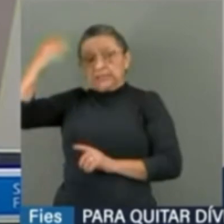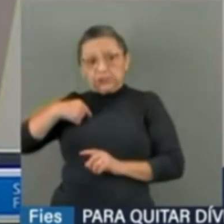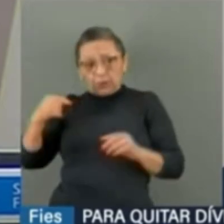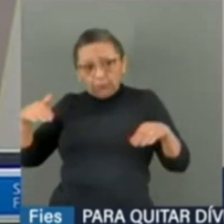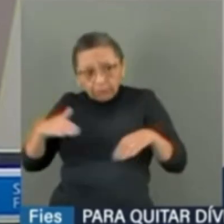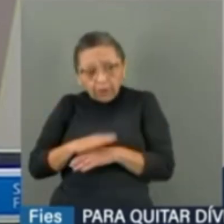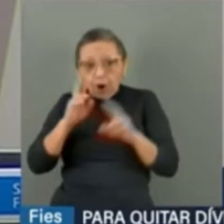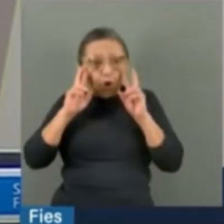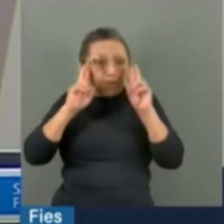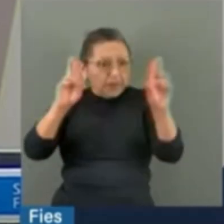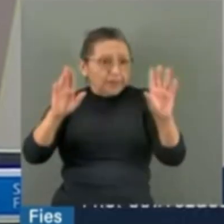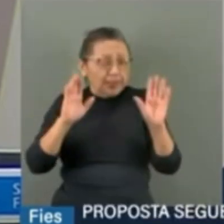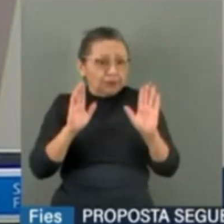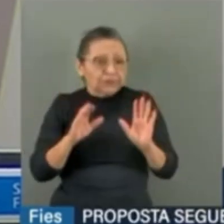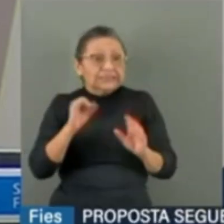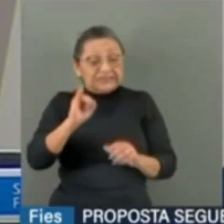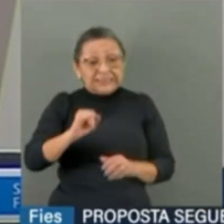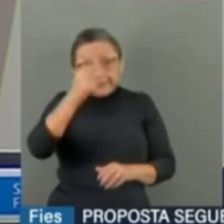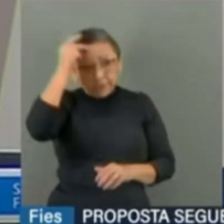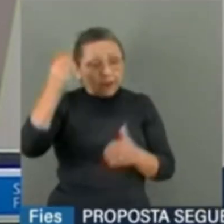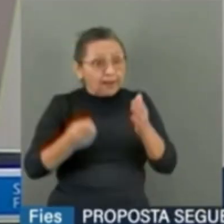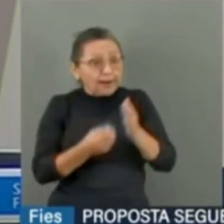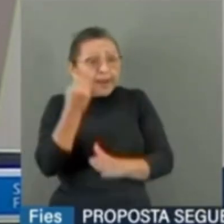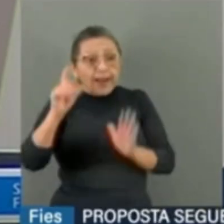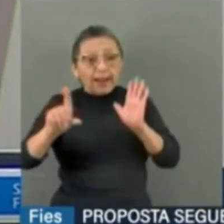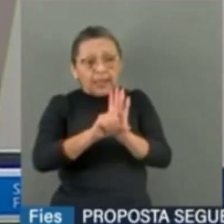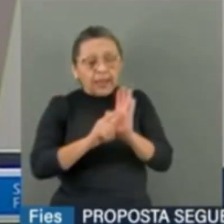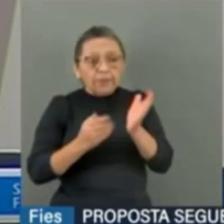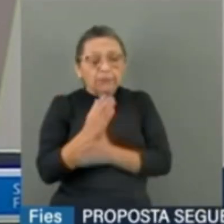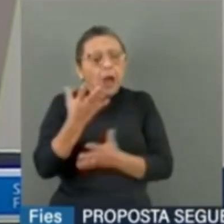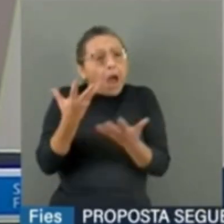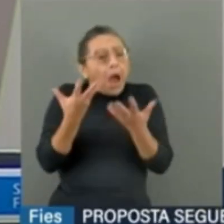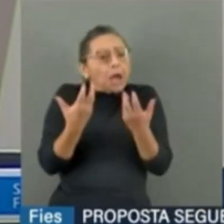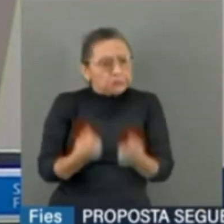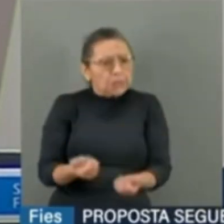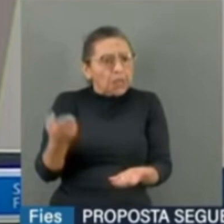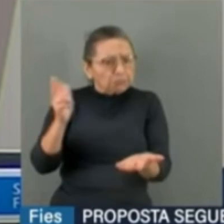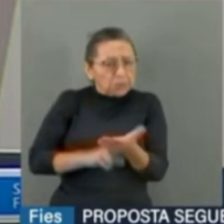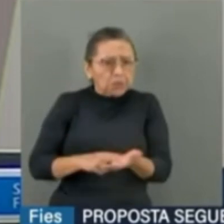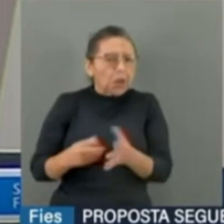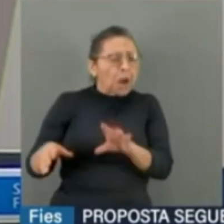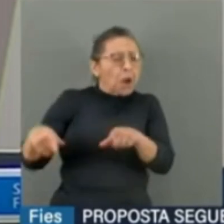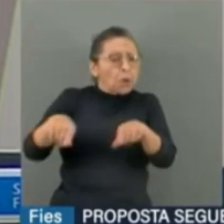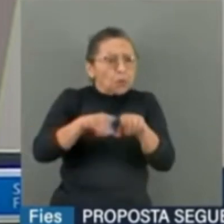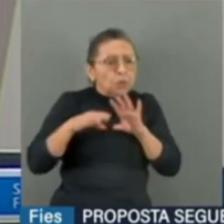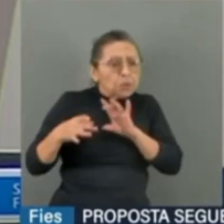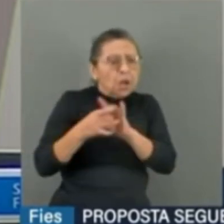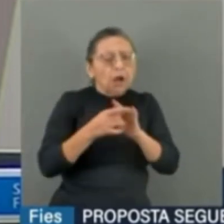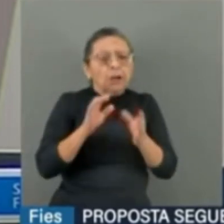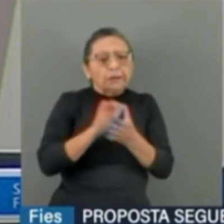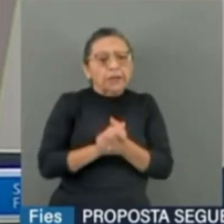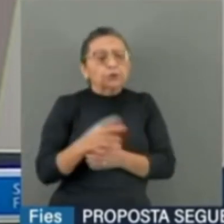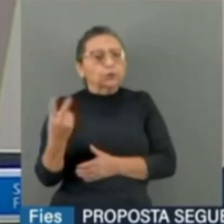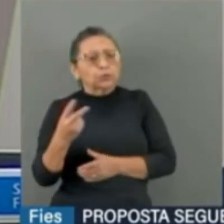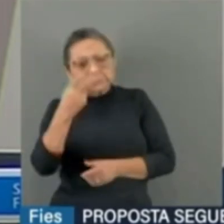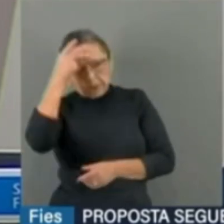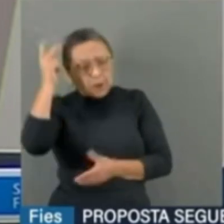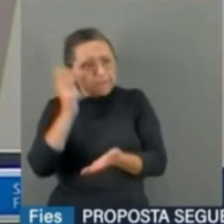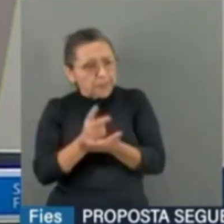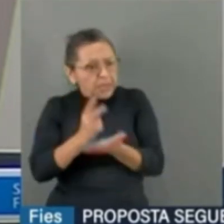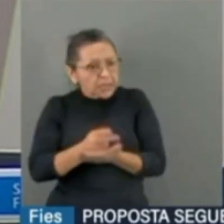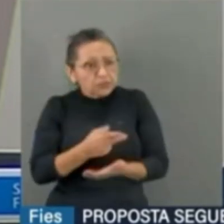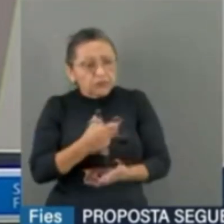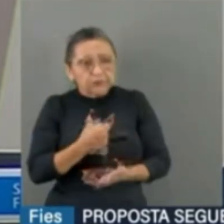Se o legislador admite a união estável, o que seja o casamento entre